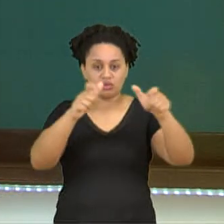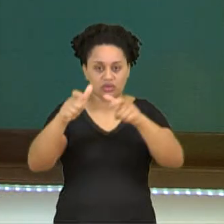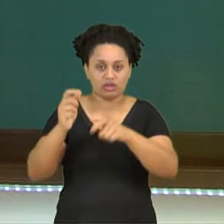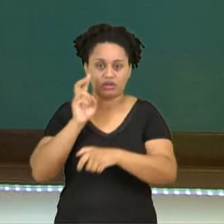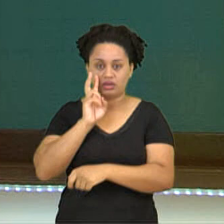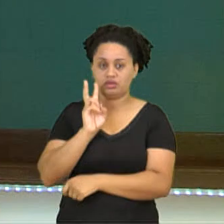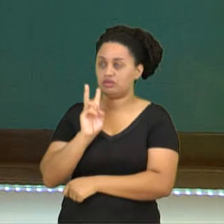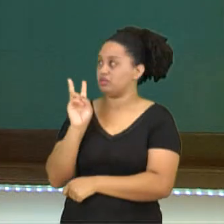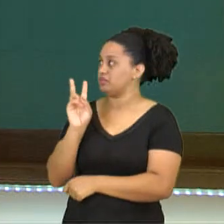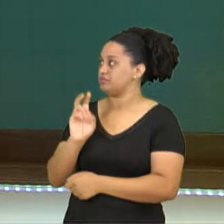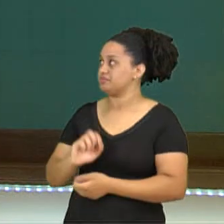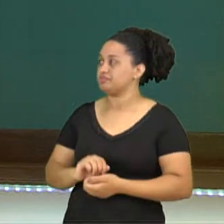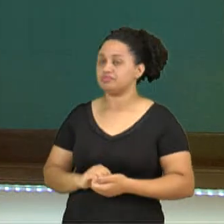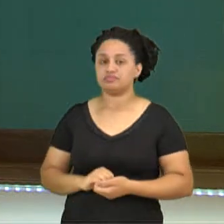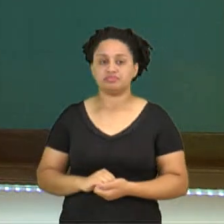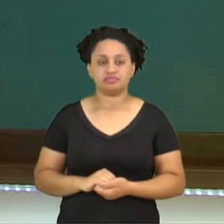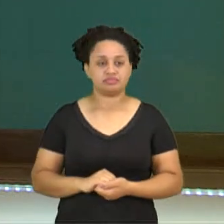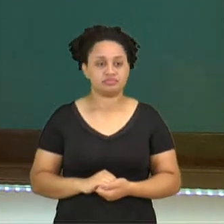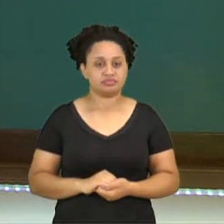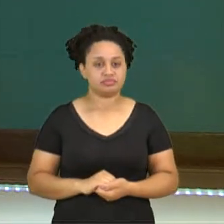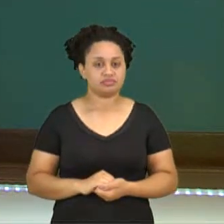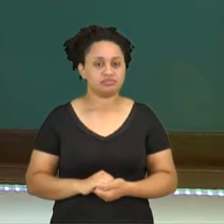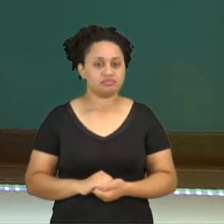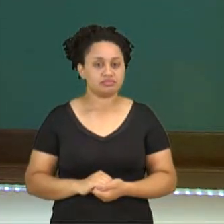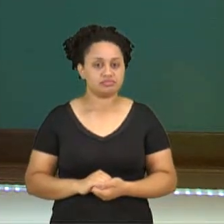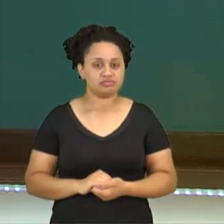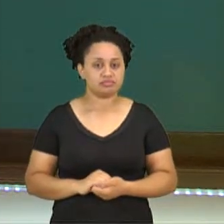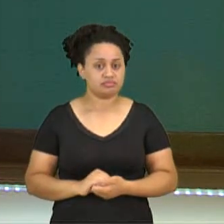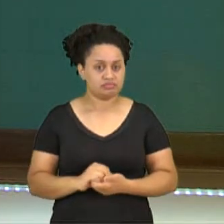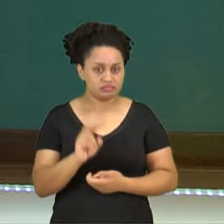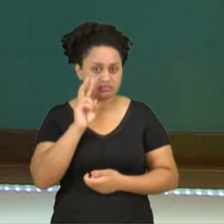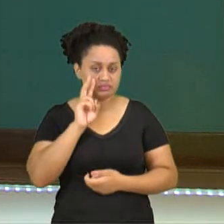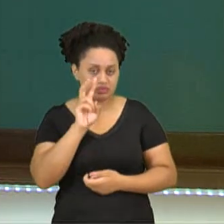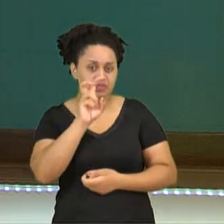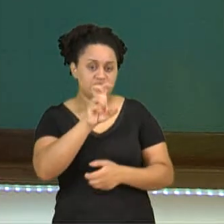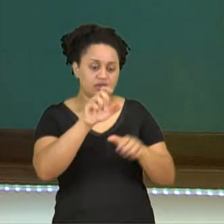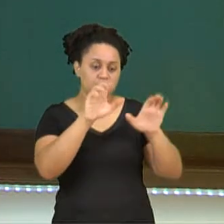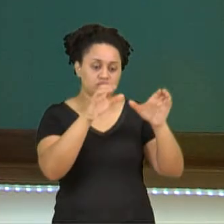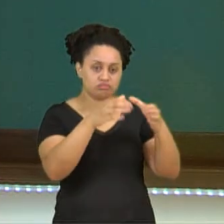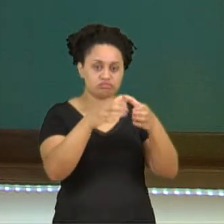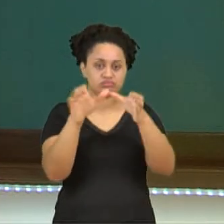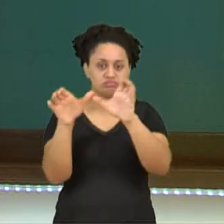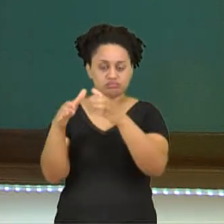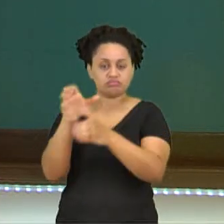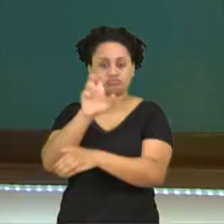dos atletas, certo? 5 jogadores de cada lado, ok?